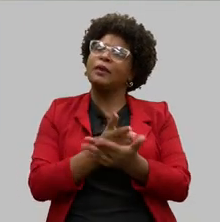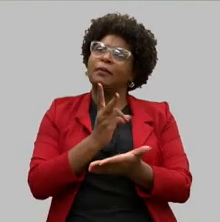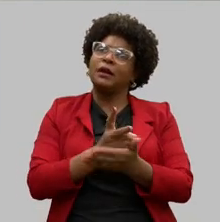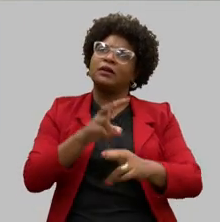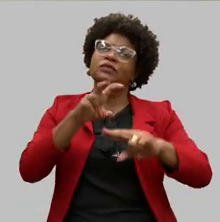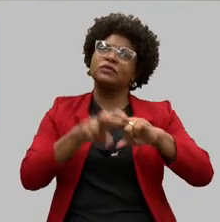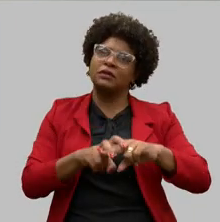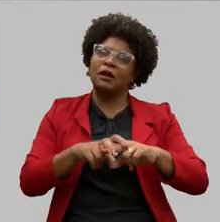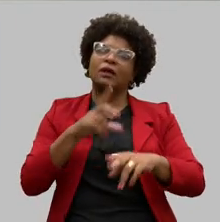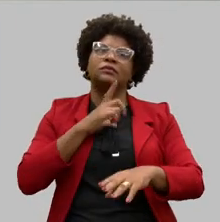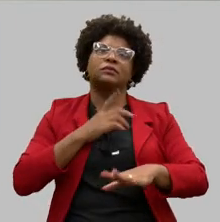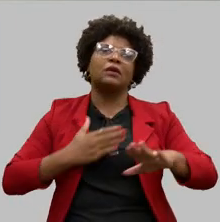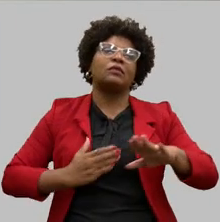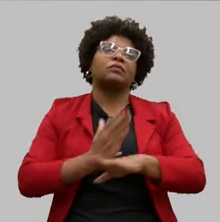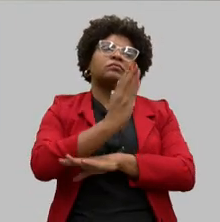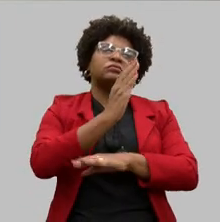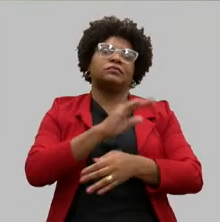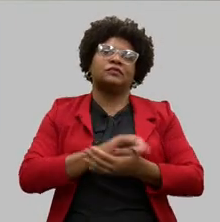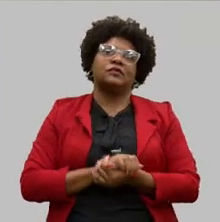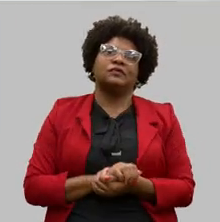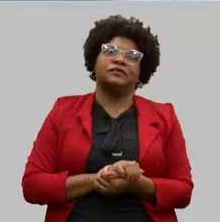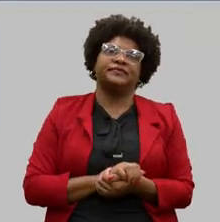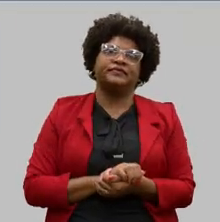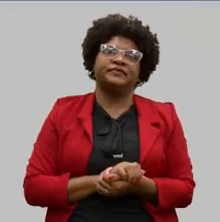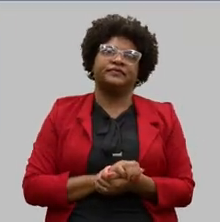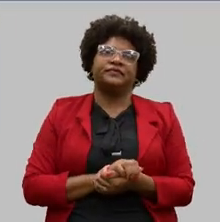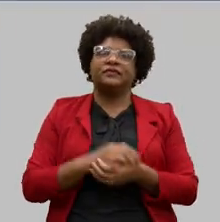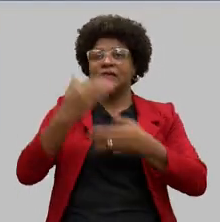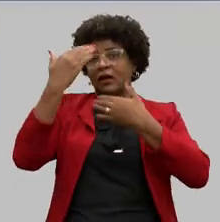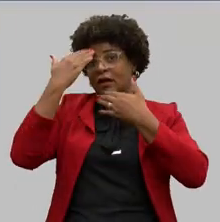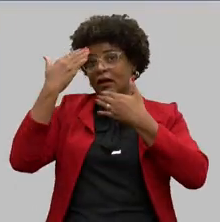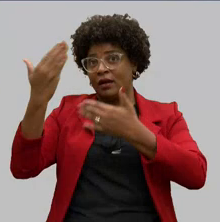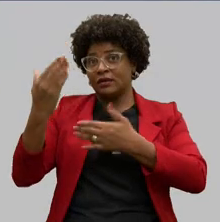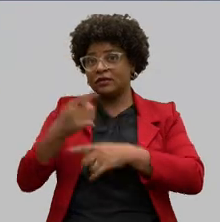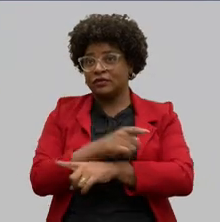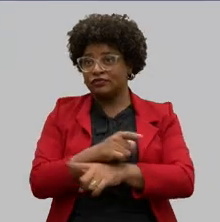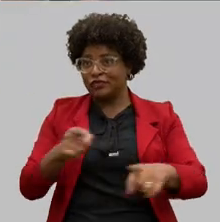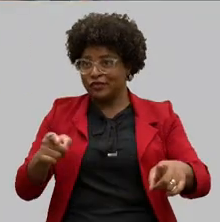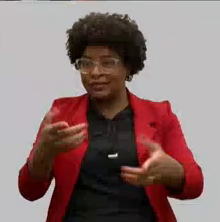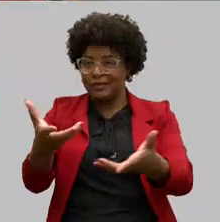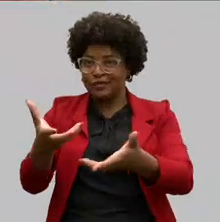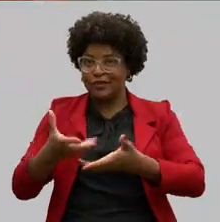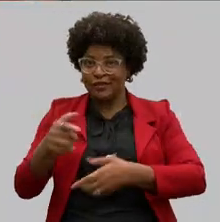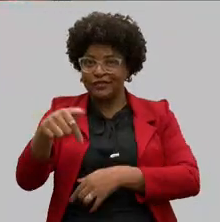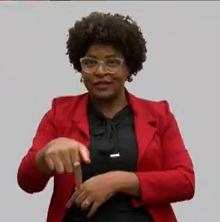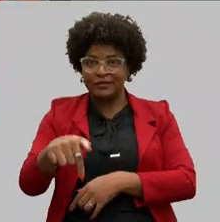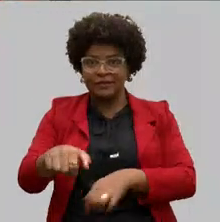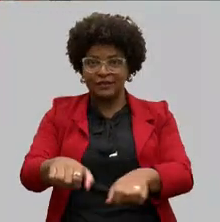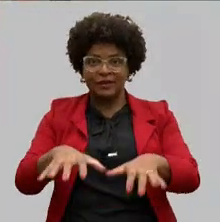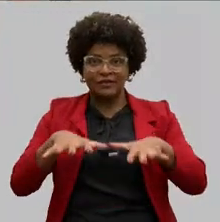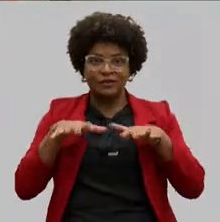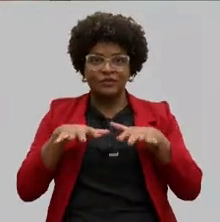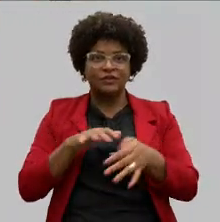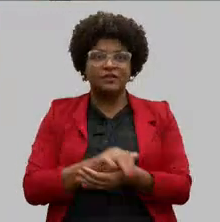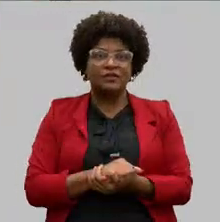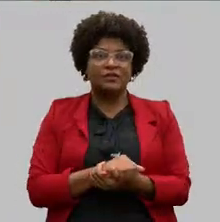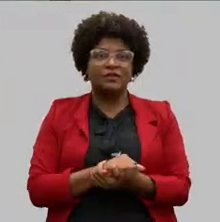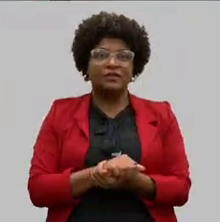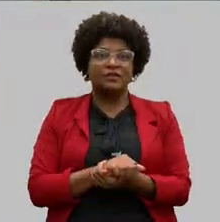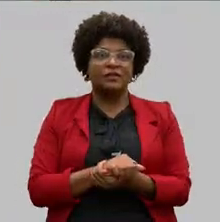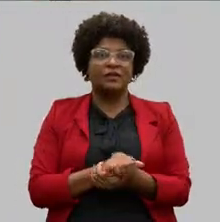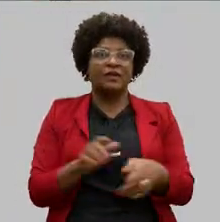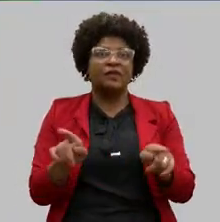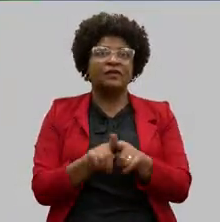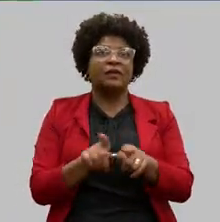aprovado eh eu queria agradecer a presença dos nossos convidados para a audiência pública e ao mesmo tempo